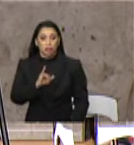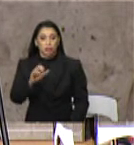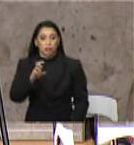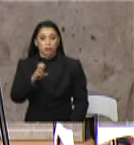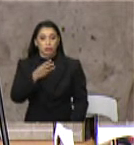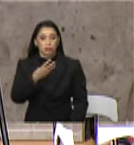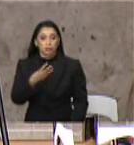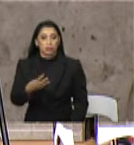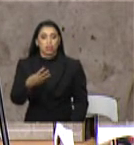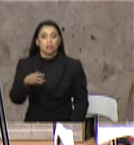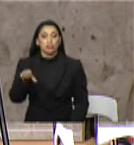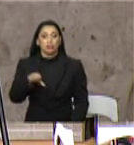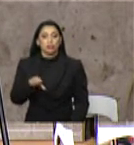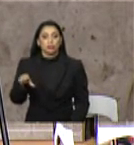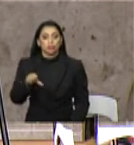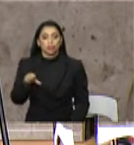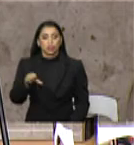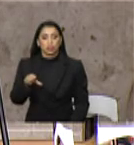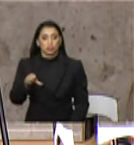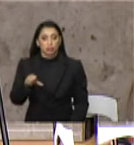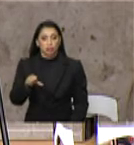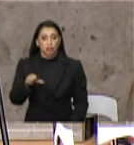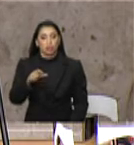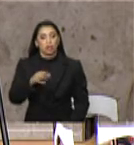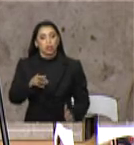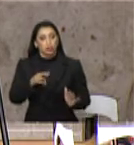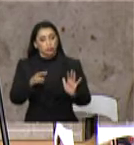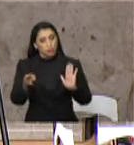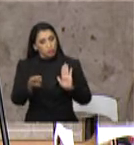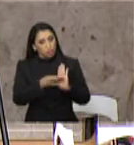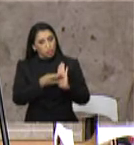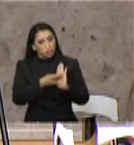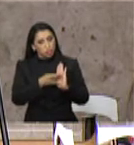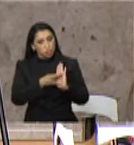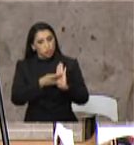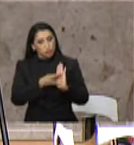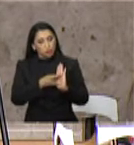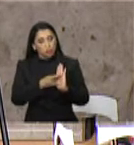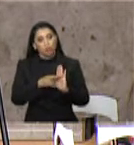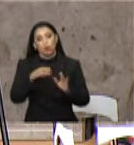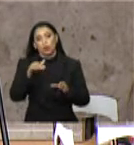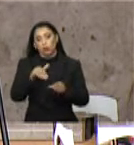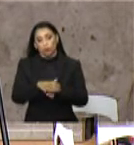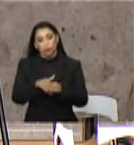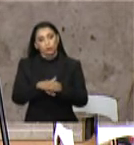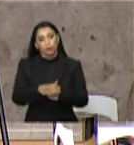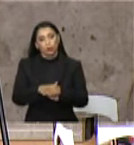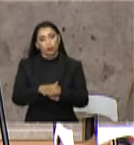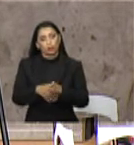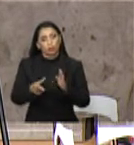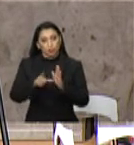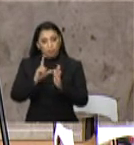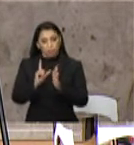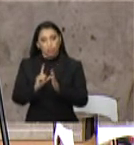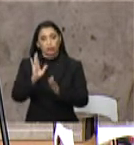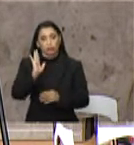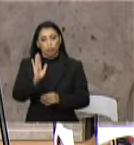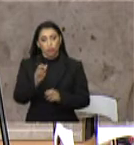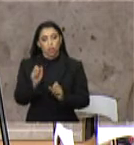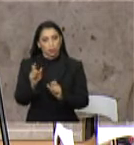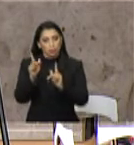5399 em questão de ordem que nessas hipóteses o voto do ministro já